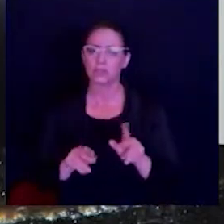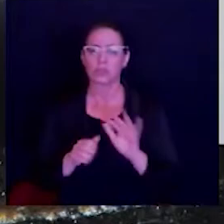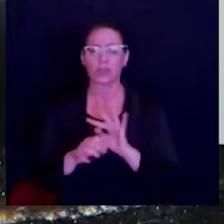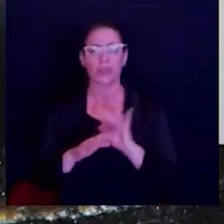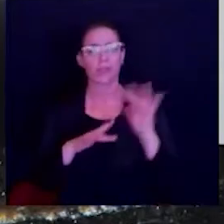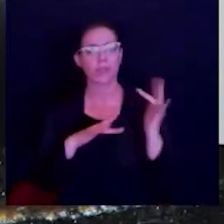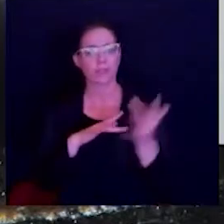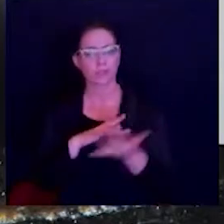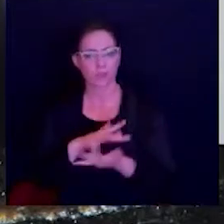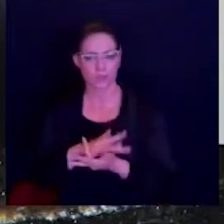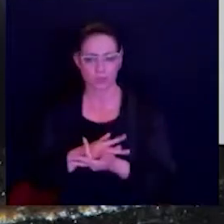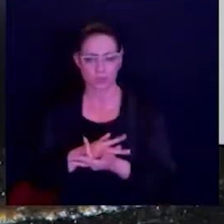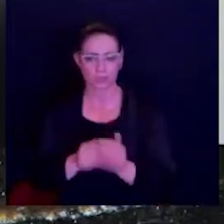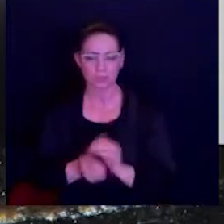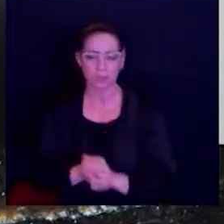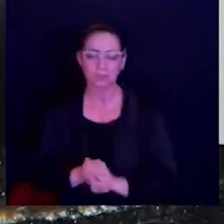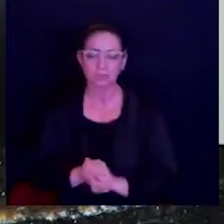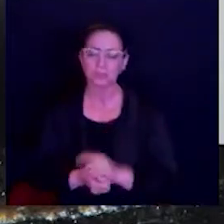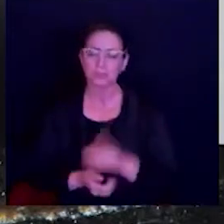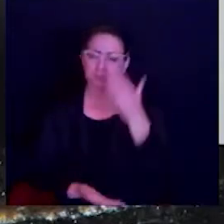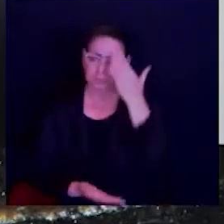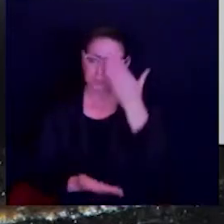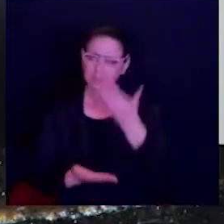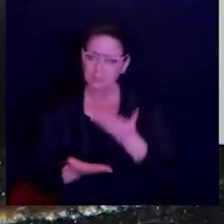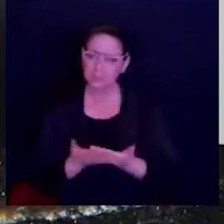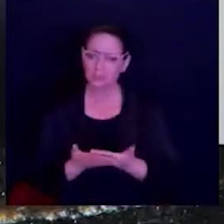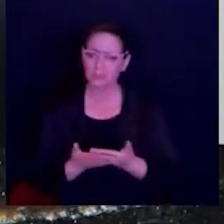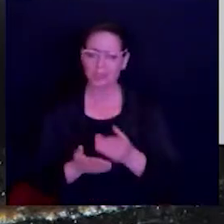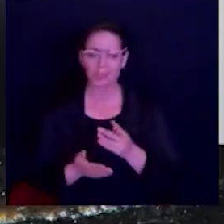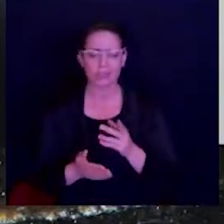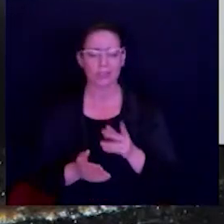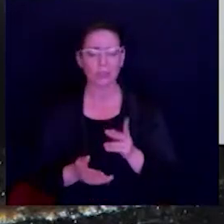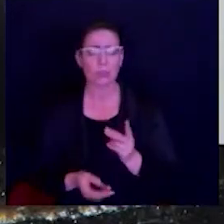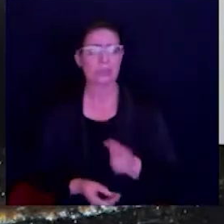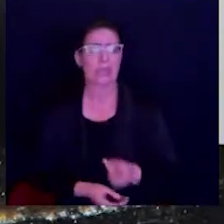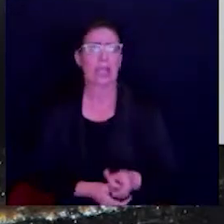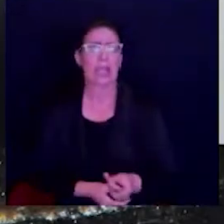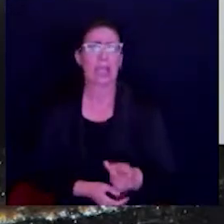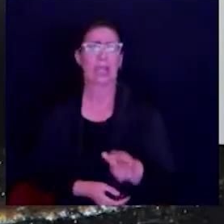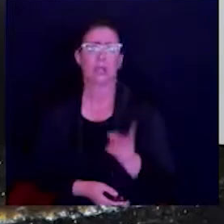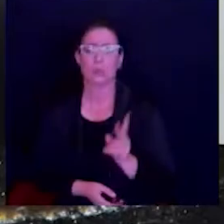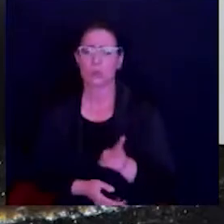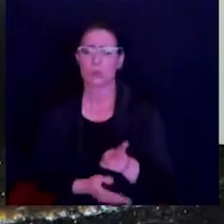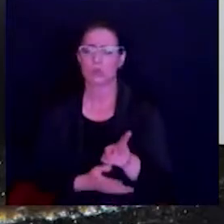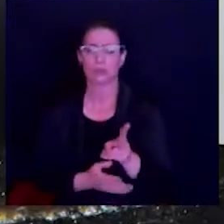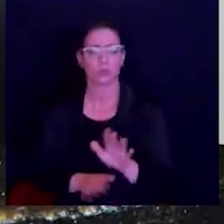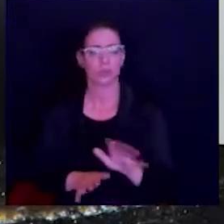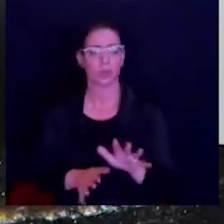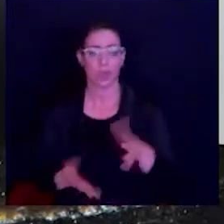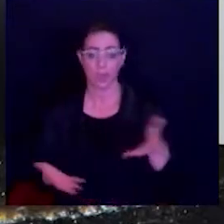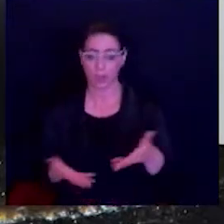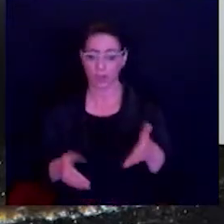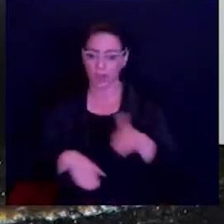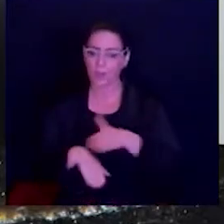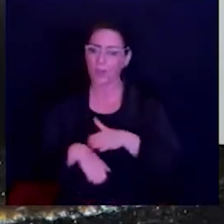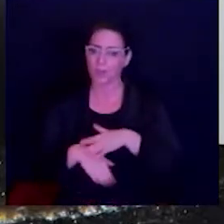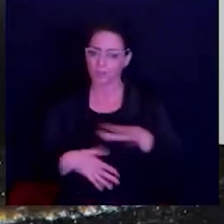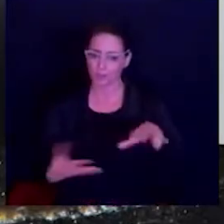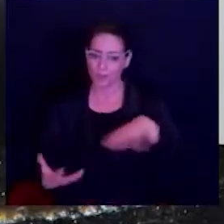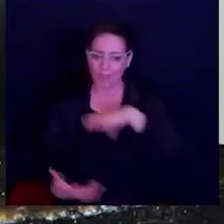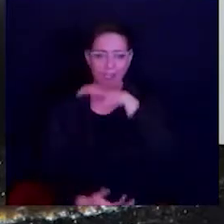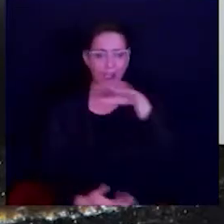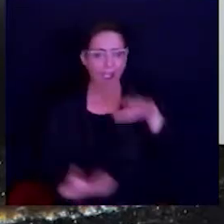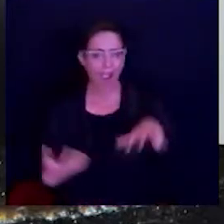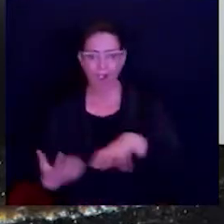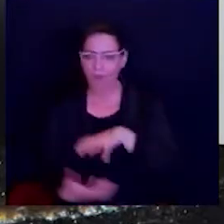sociais. Acreditem, nada dura para sempre. Mesmo no meio do caos, como diz a teoria evolutiva, o